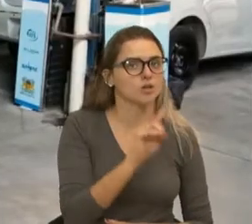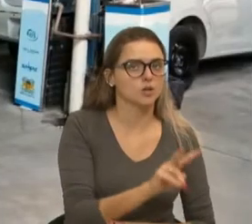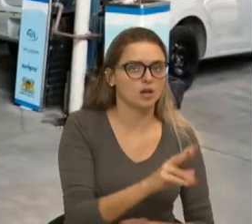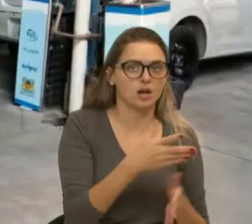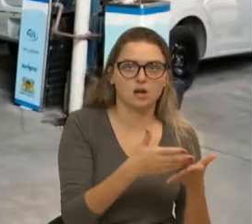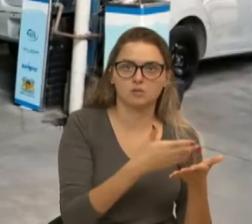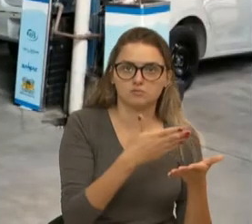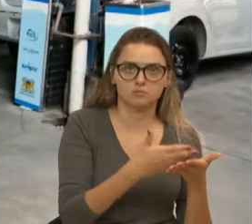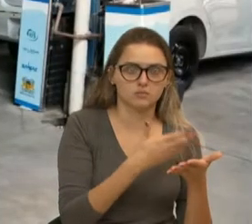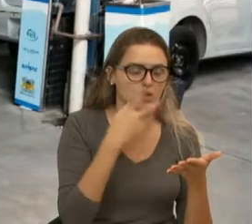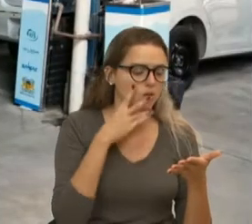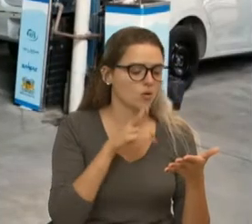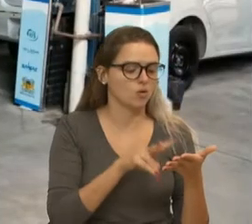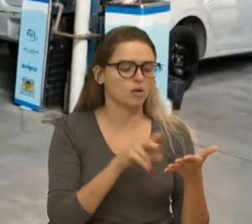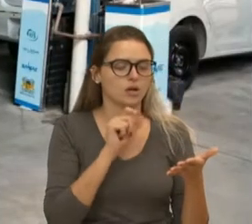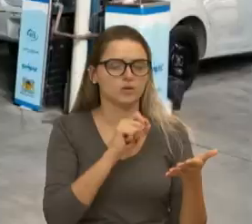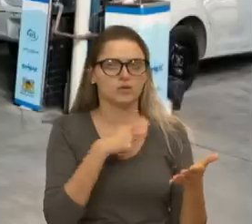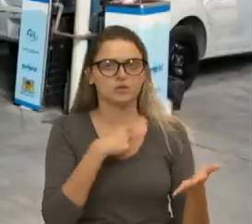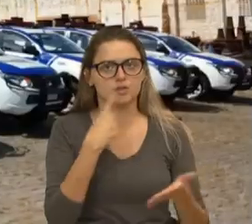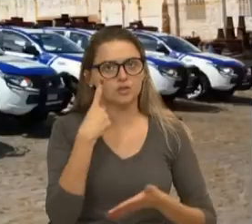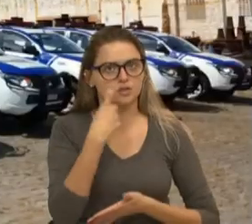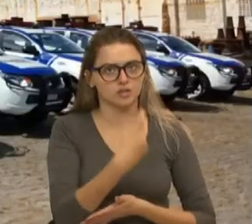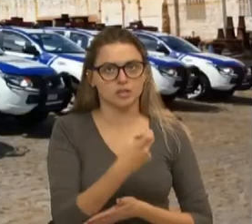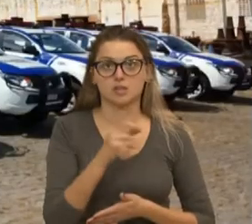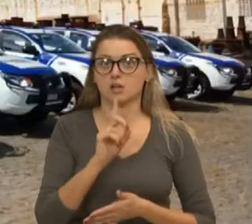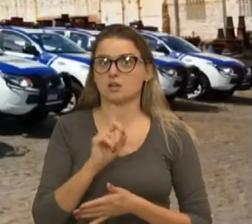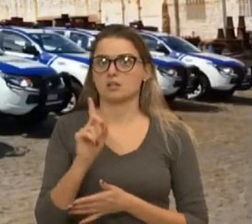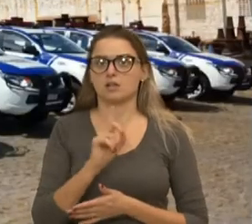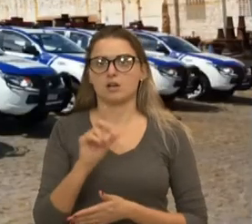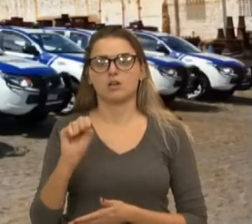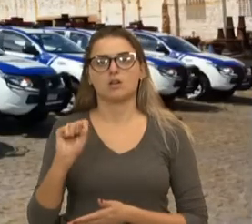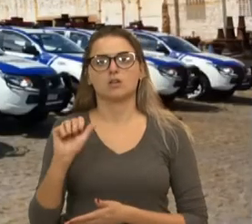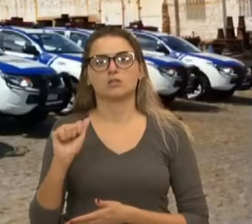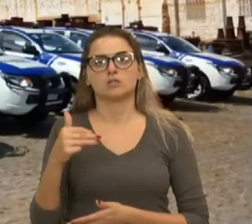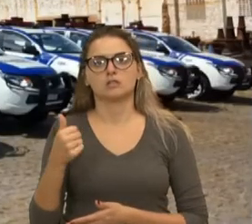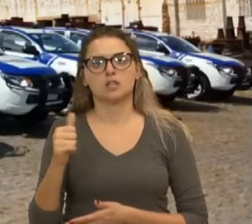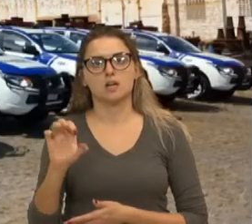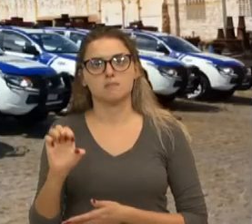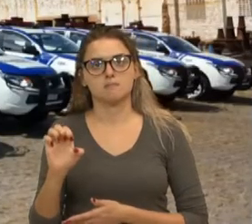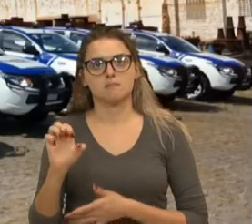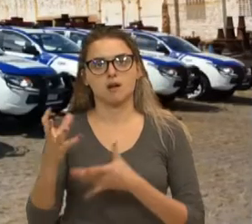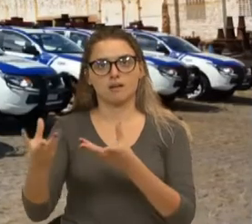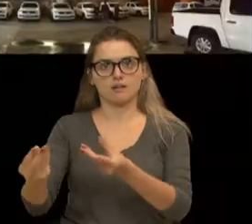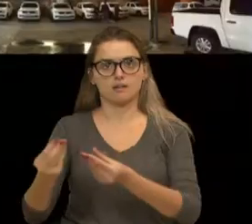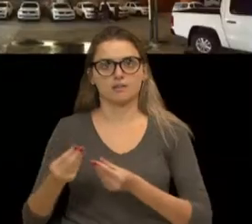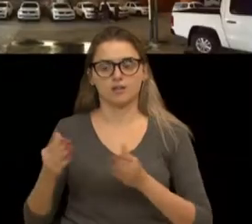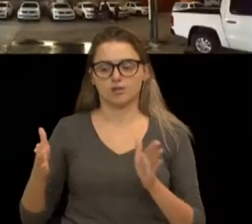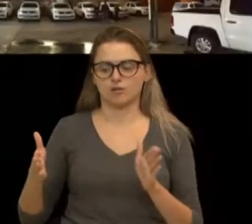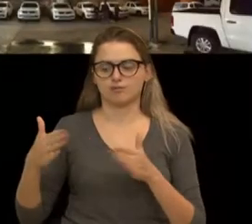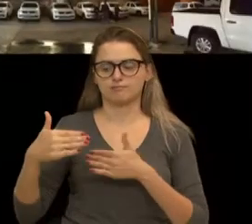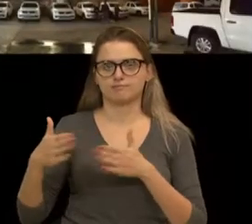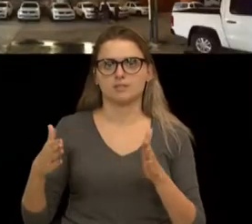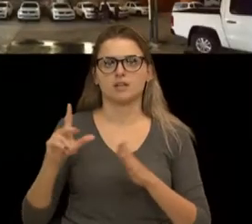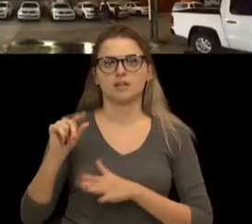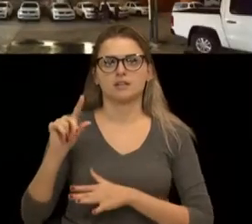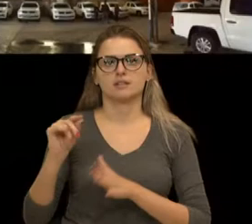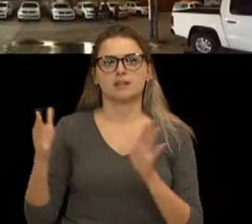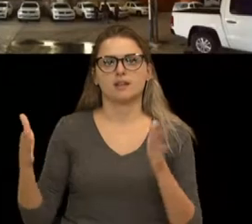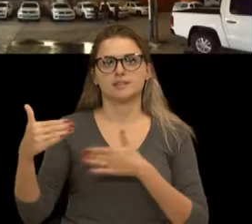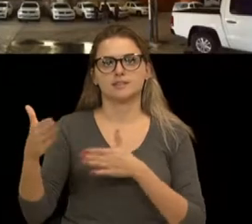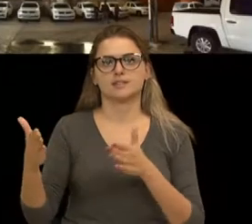folhear o que tinha de interesse, né? Não, o SAMAI optou por mandar 10 caixas de relatórios e